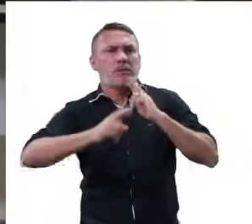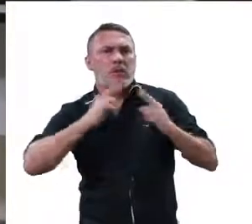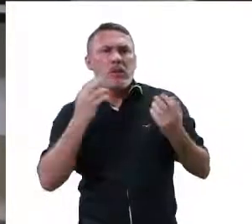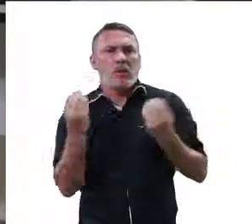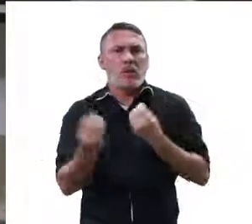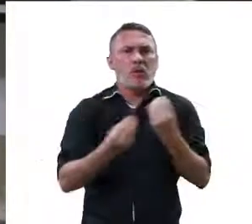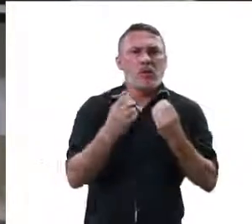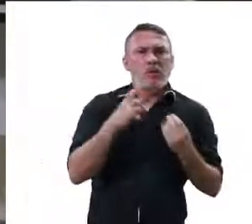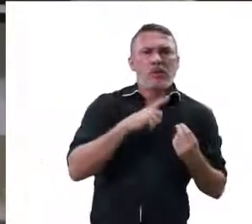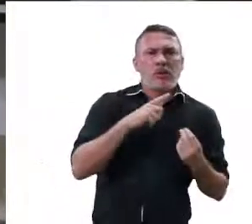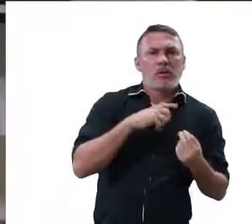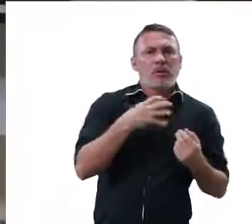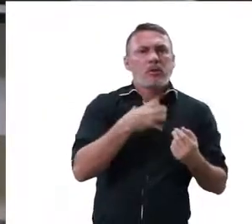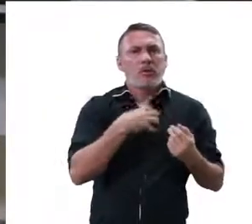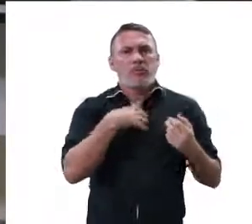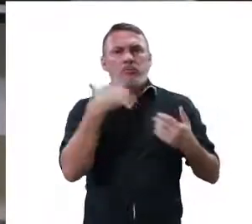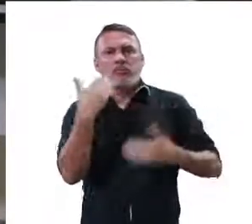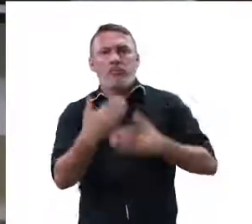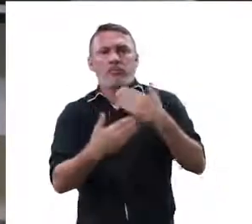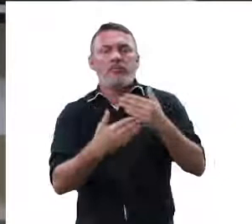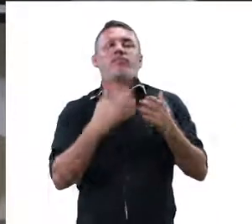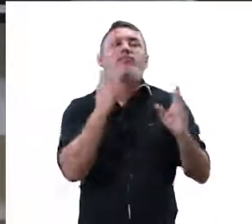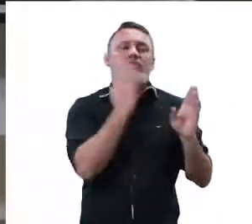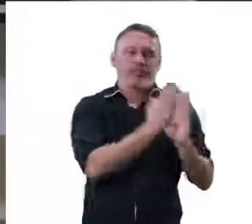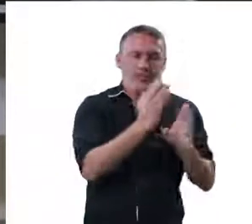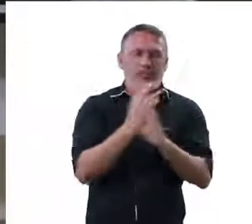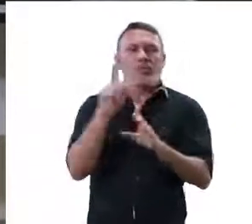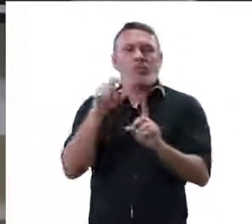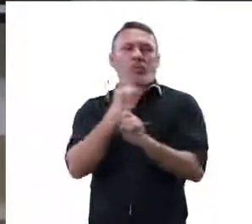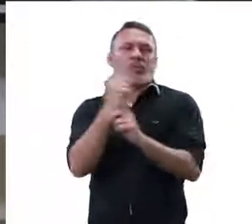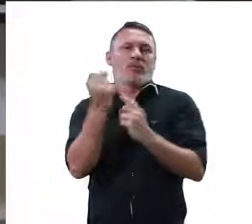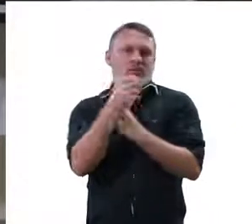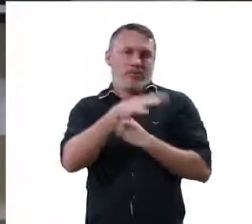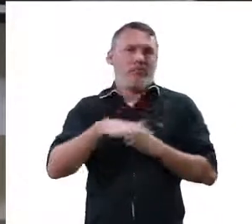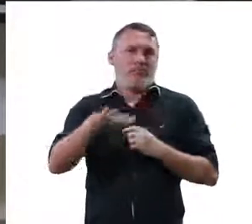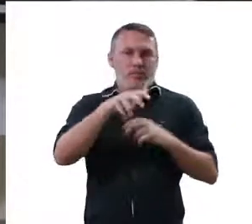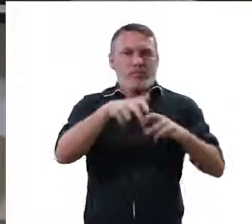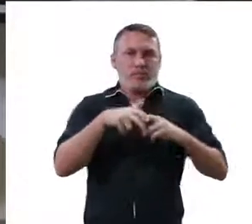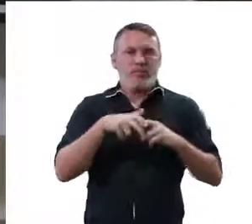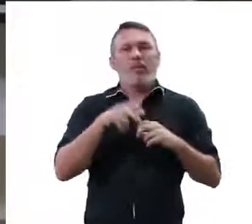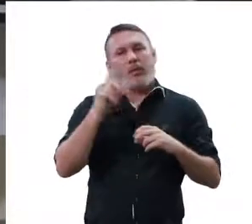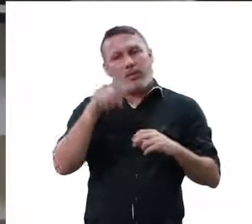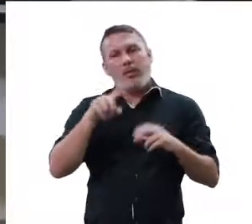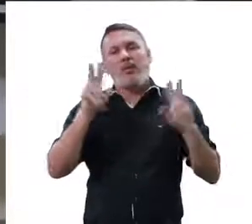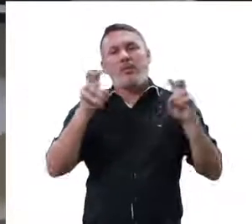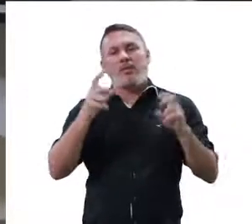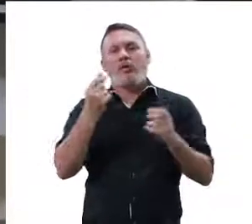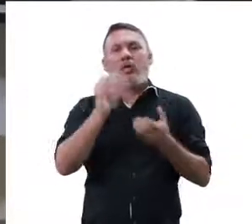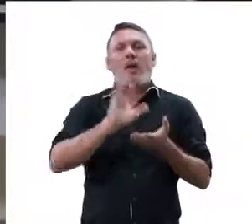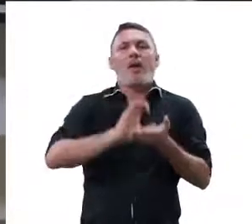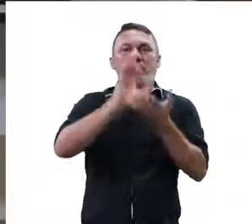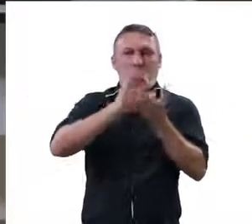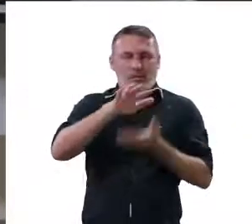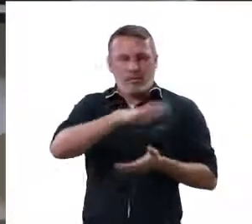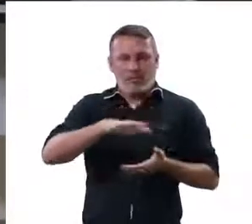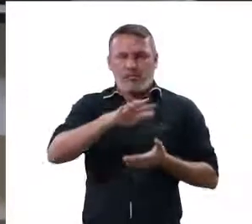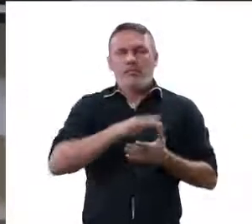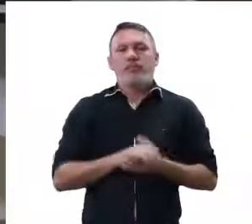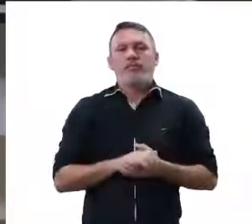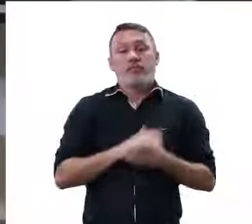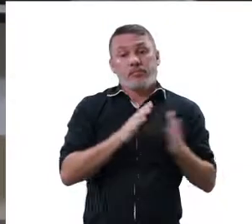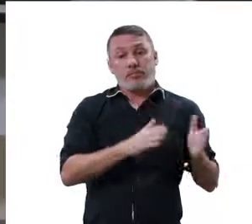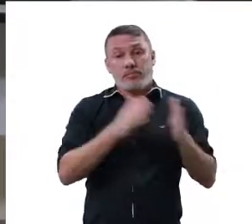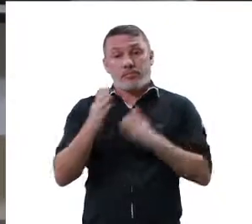resposta vem a partir de teorizações desenvolvidas por esses sociólogos, né? Então é a questão do